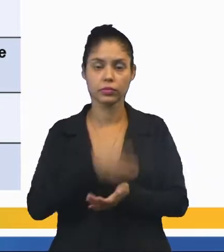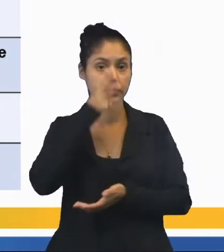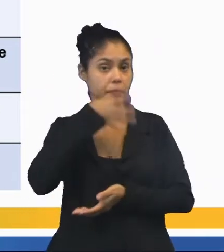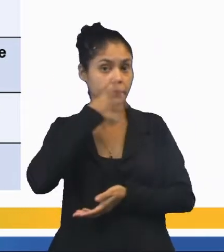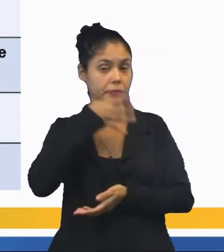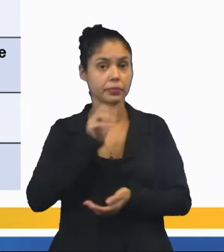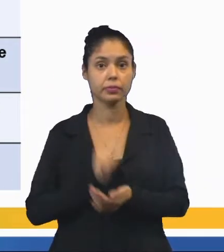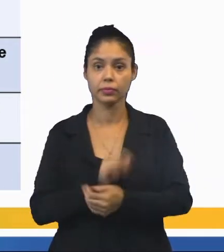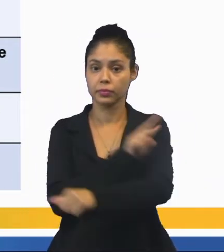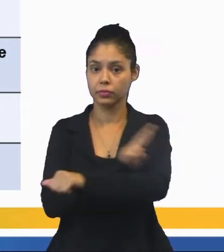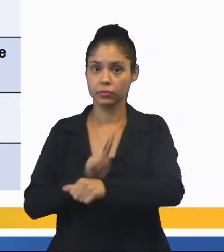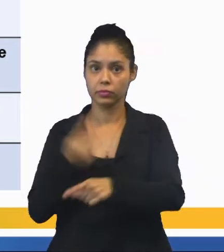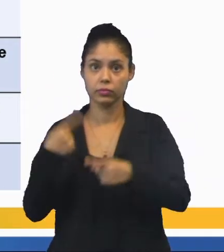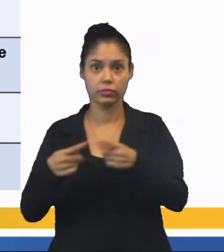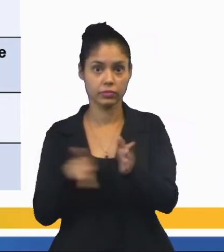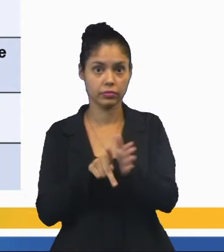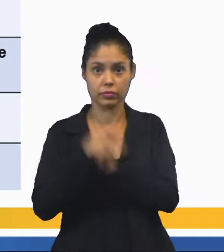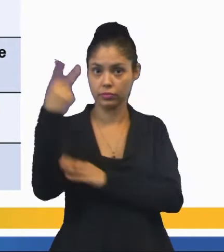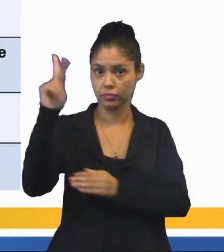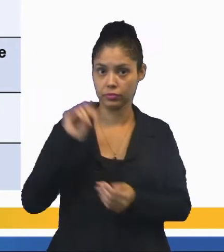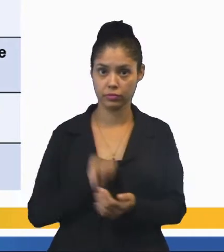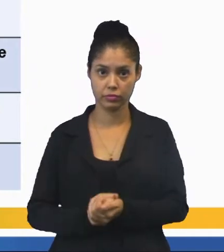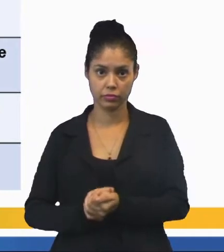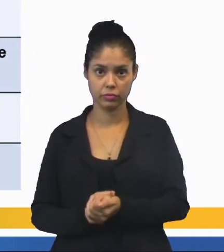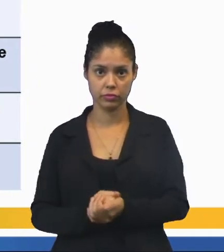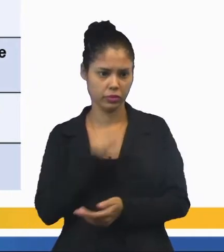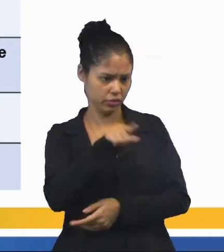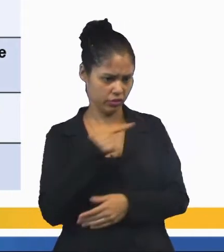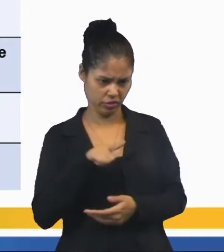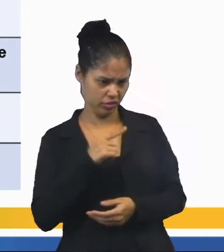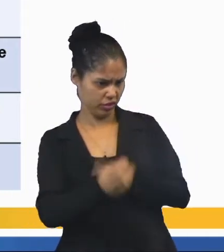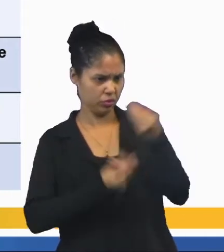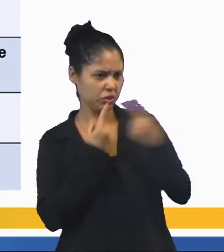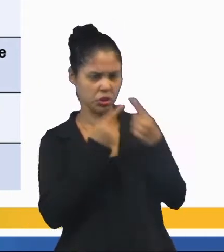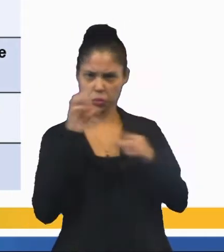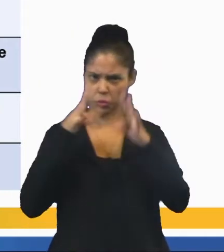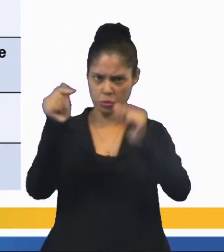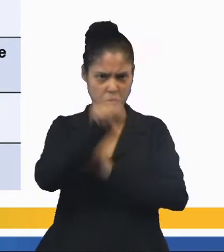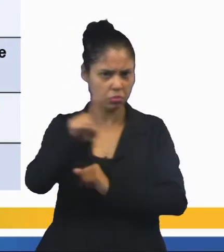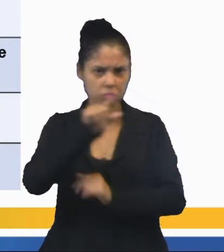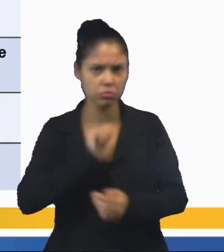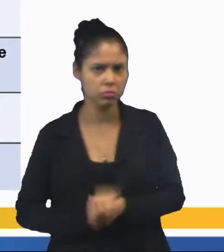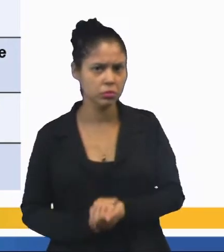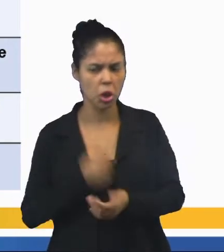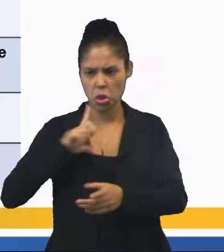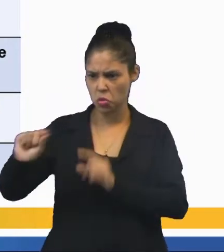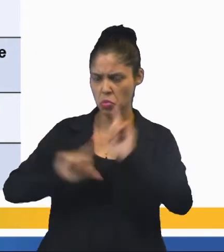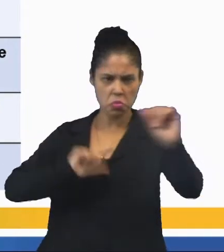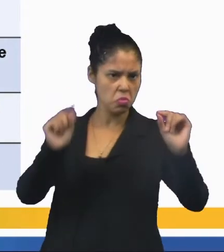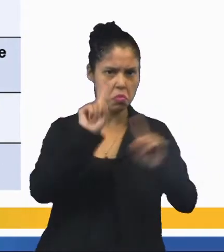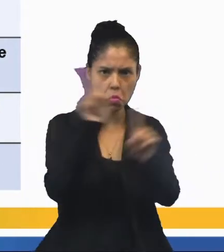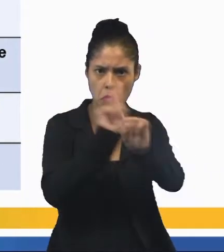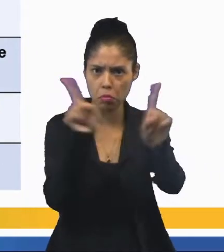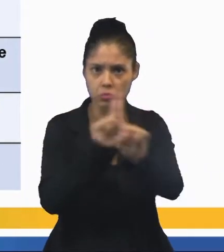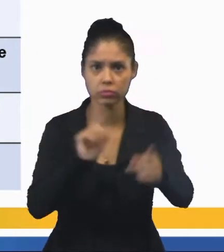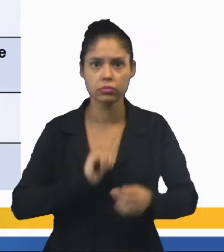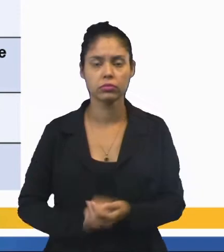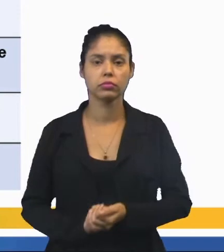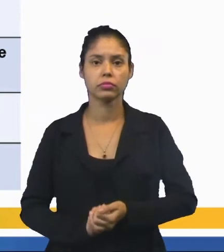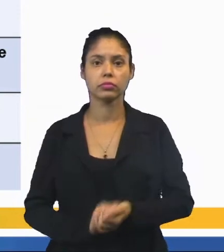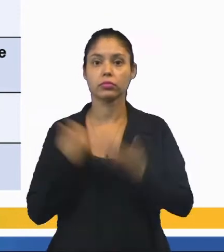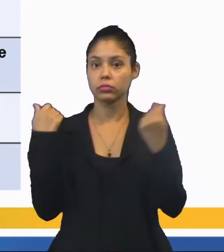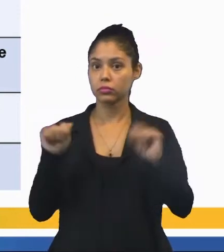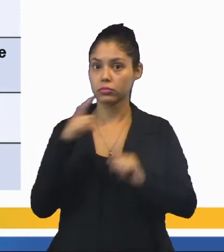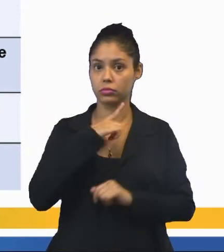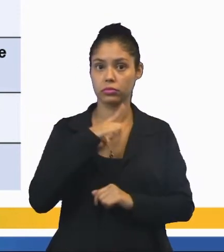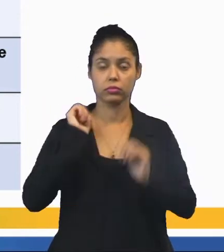criticado pelos religiosos da sua época, dizendo: Jesus, o senhor não tem que conversar com todo mundo, o senhor não tem que ir em todo lugar, o senhor... Então, é